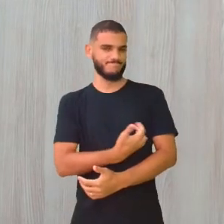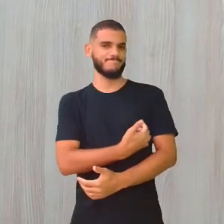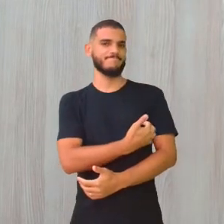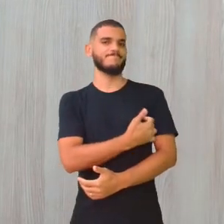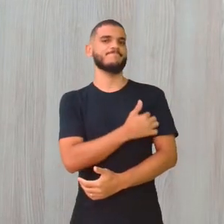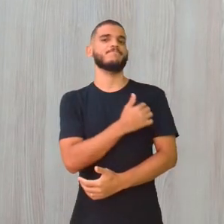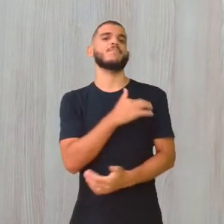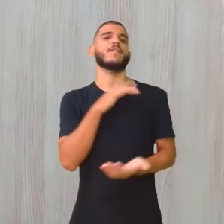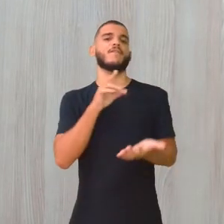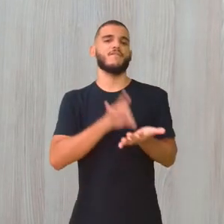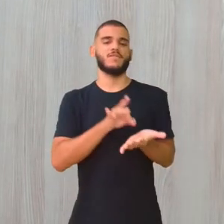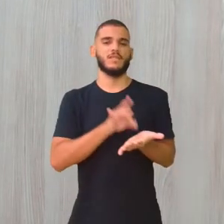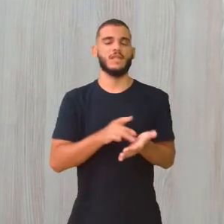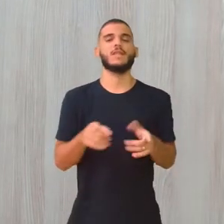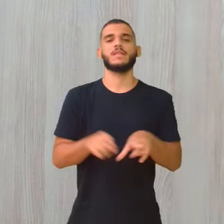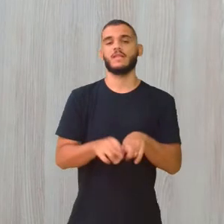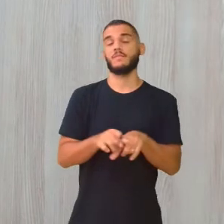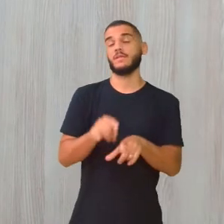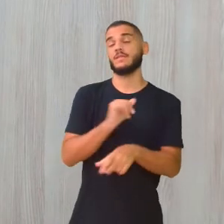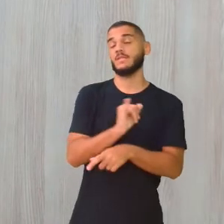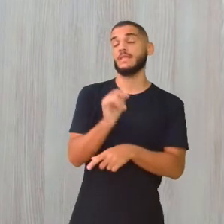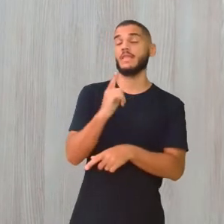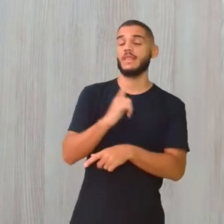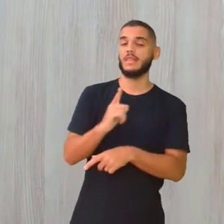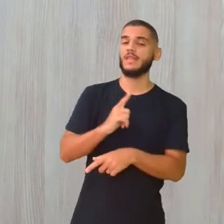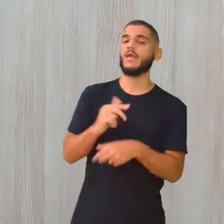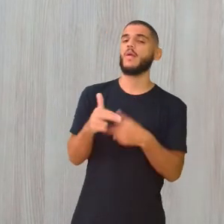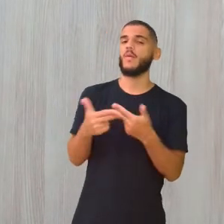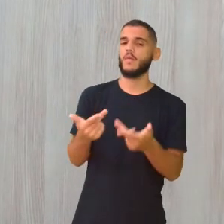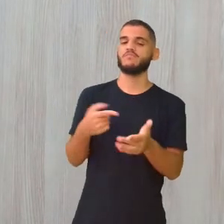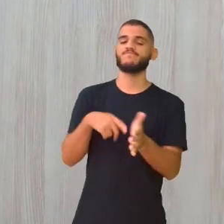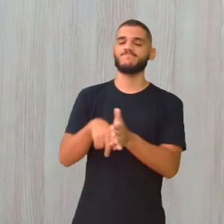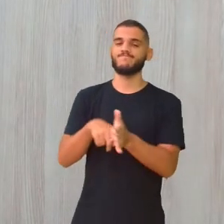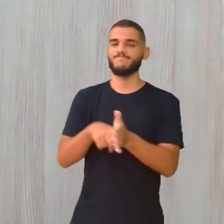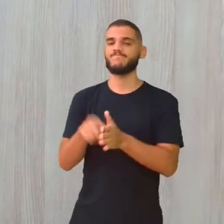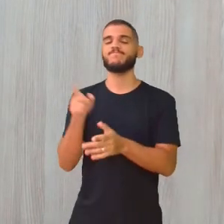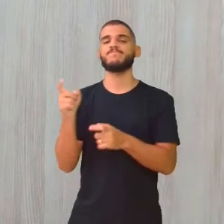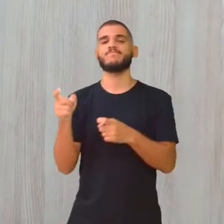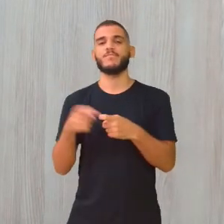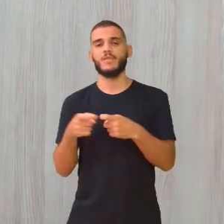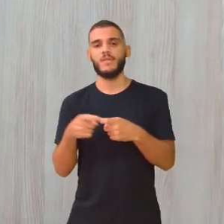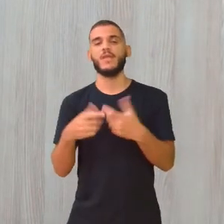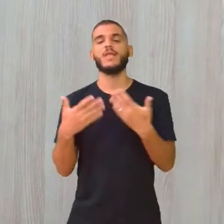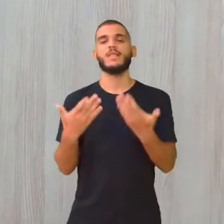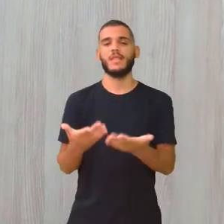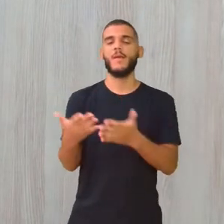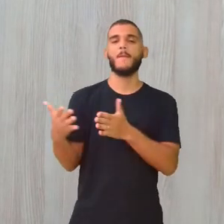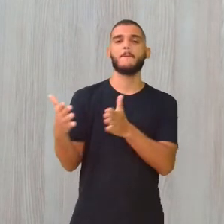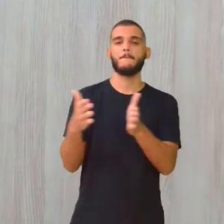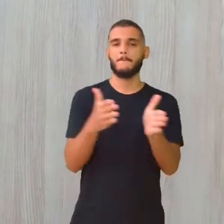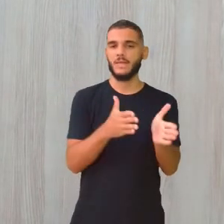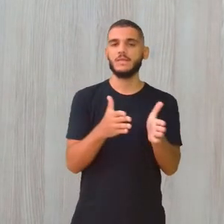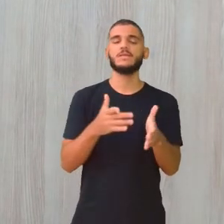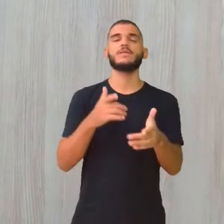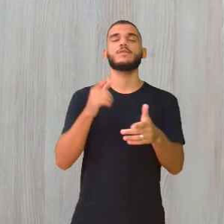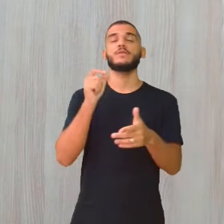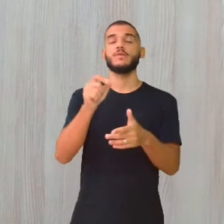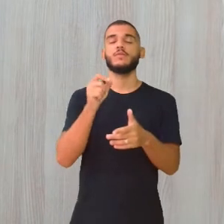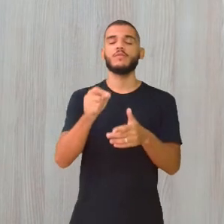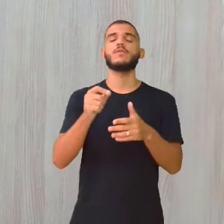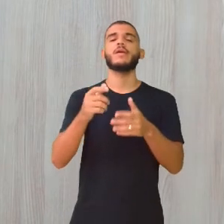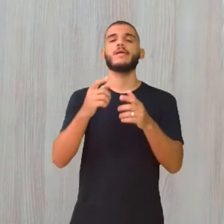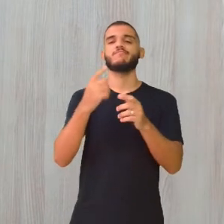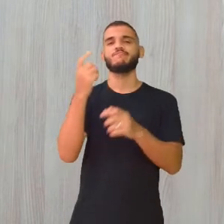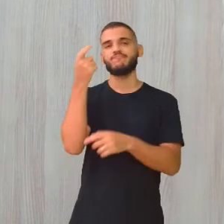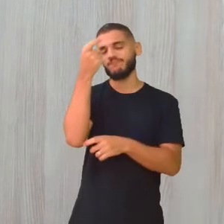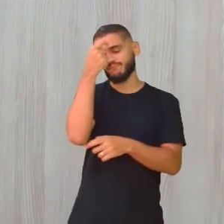se realmente existe alguma coisinha e aí procurar o médico. Então, essa campanha de conscientização é realmente para conscientizar